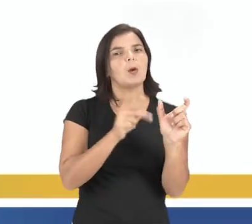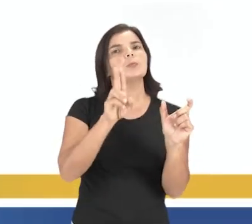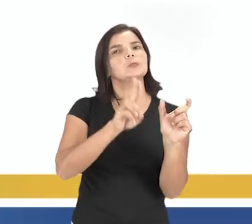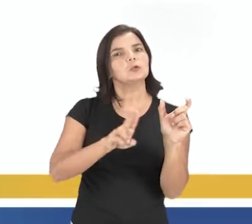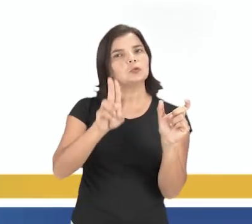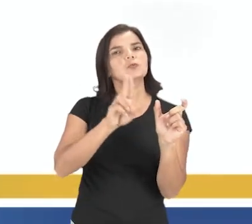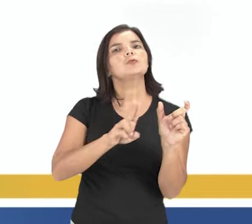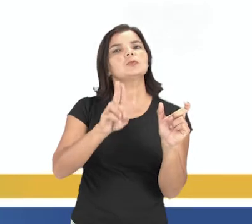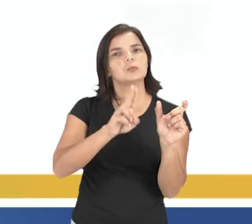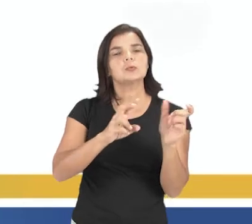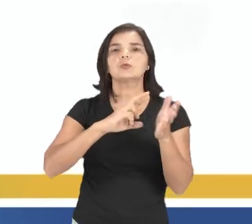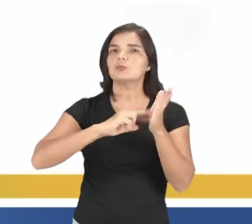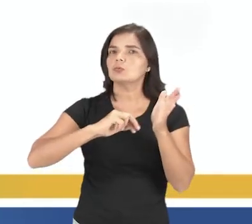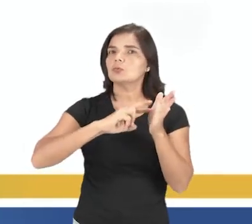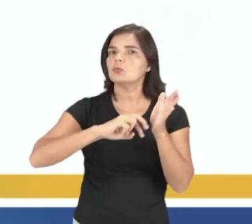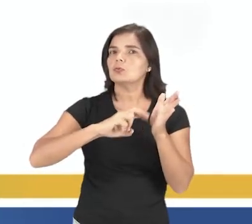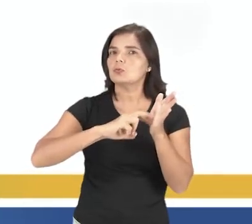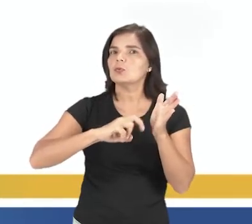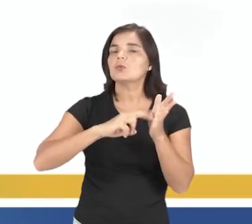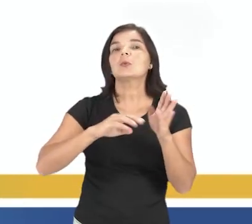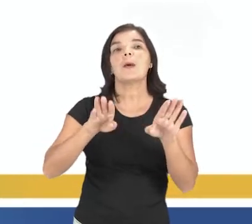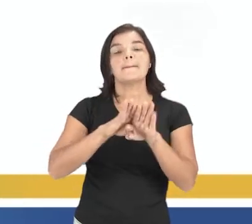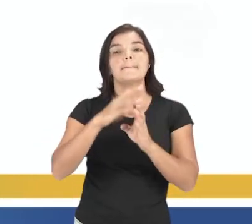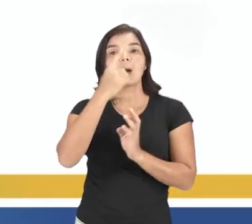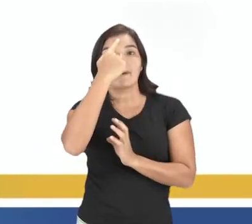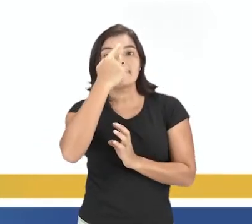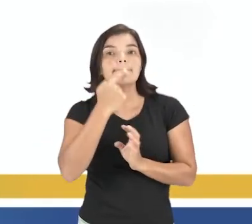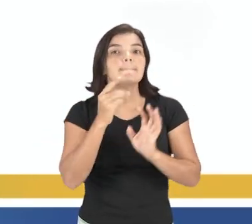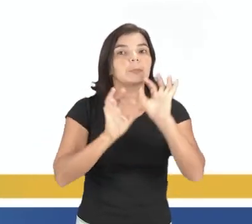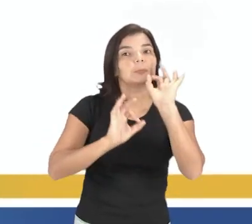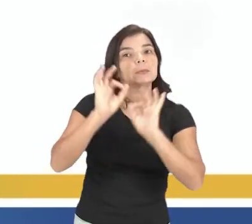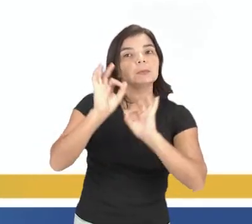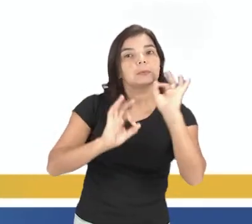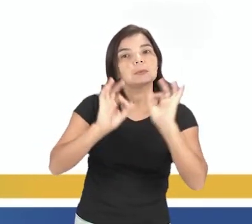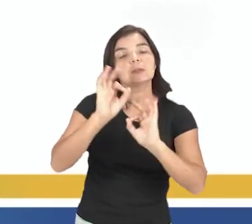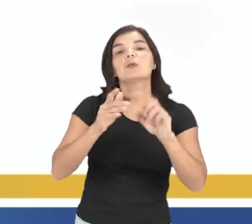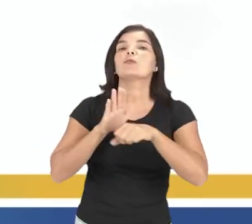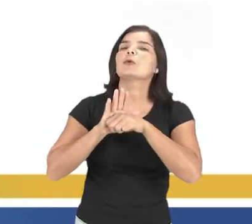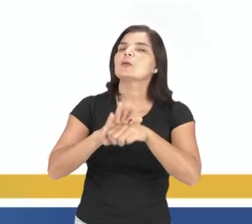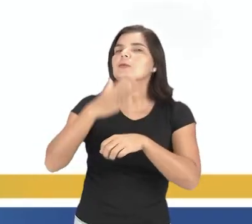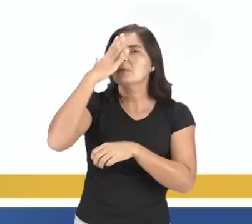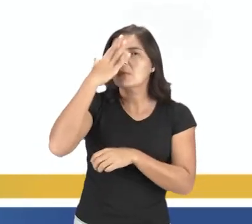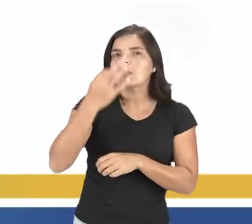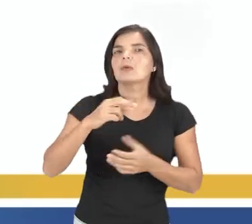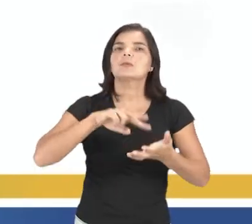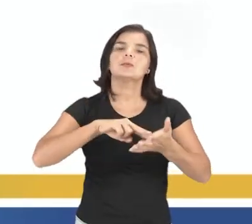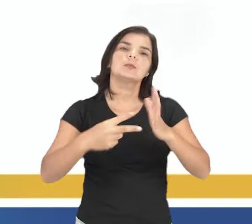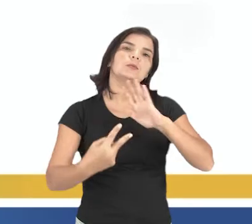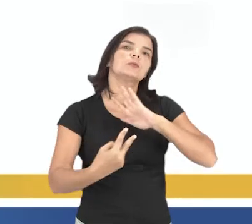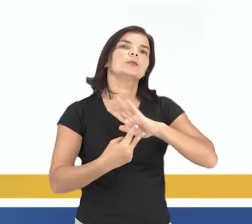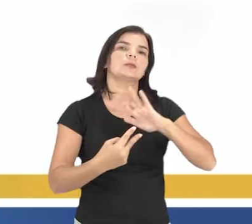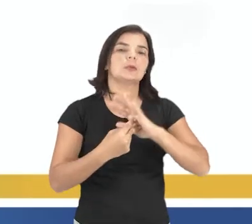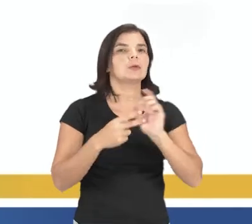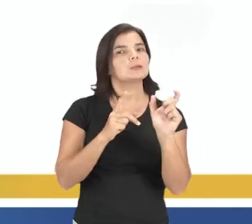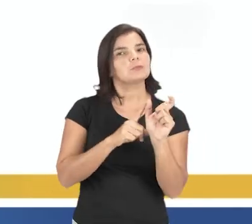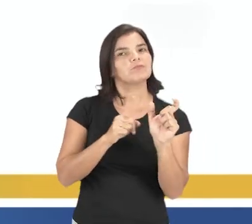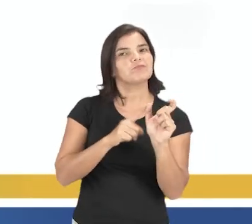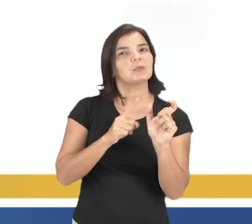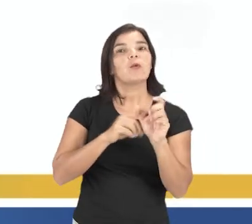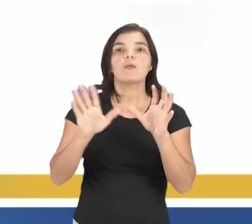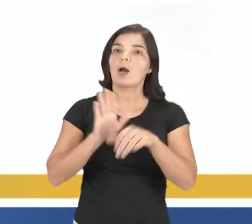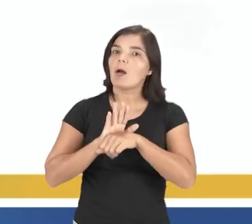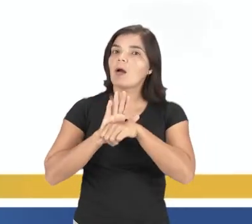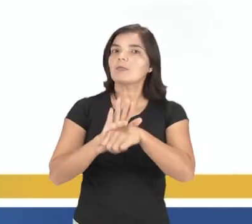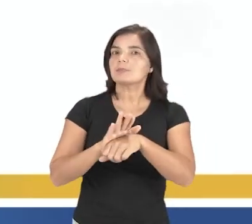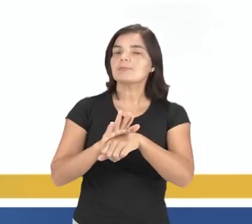de vocábulos ali, né? Só que eu tenho uma imagem sendo construída e essa imagem ela vai ajudar exatamente nos significados dessas palavras, vai